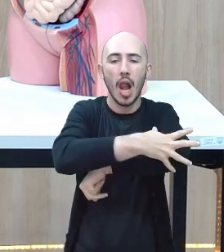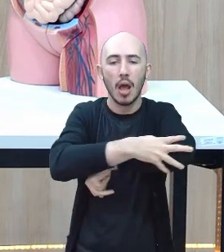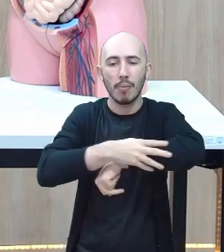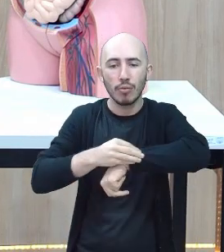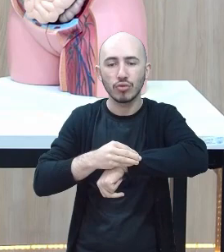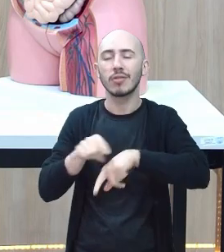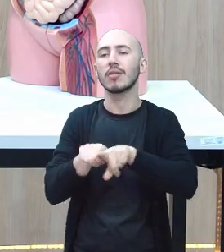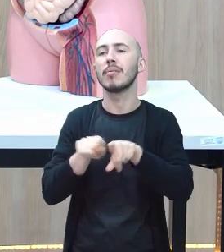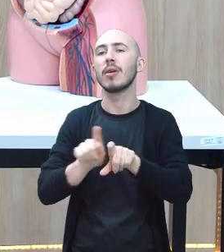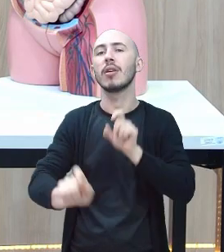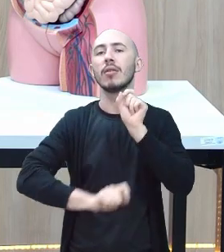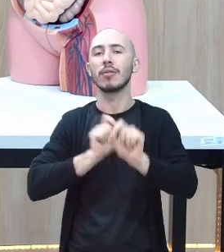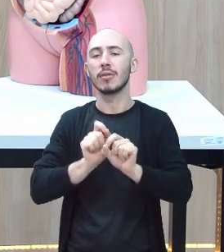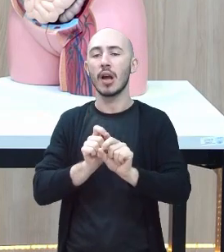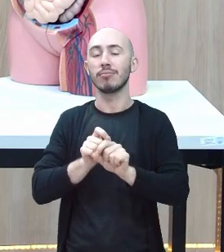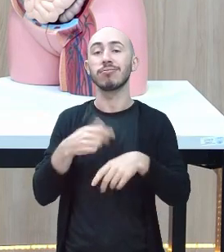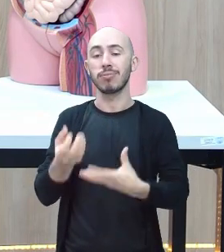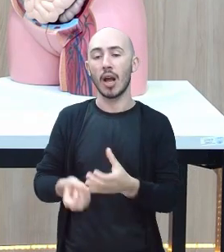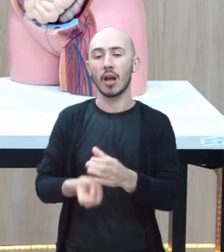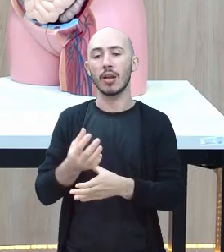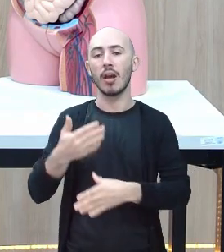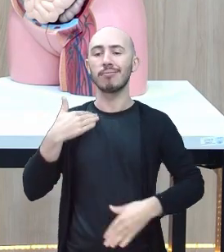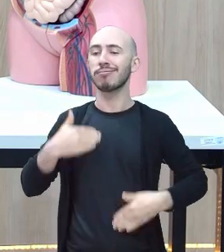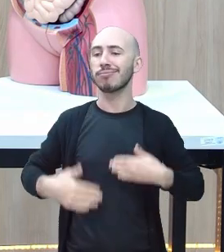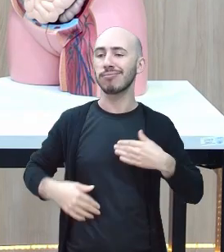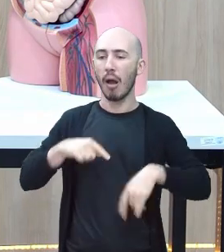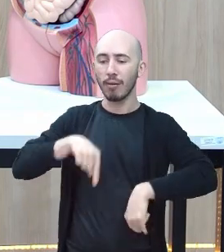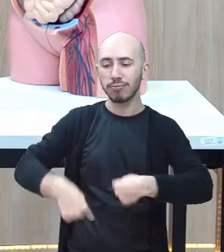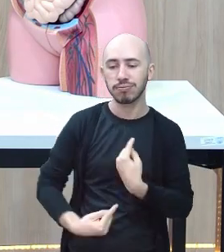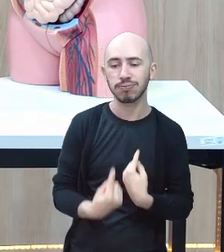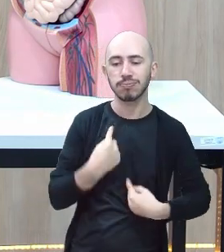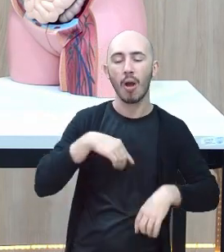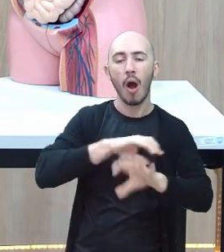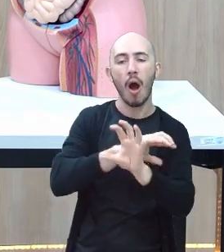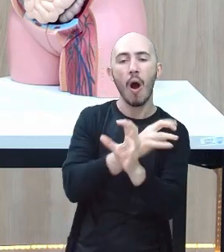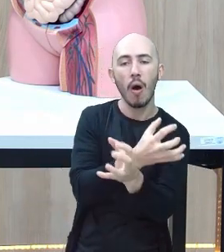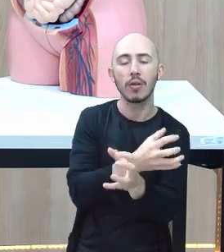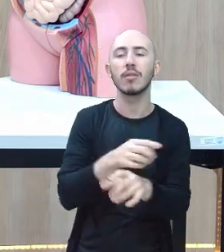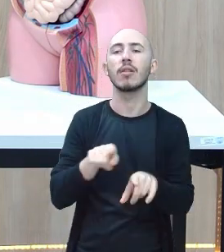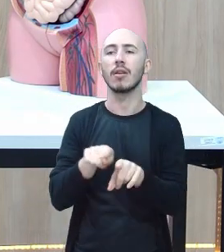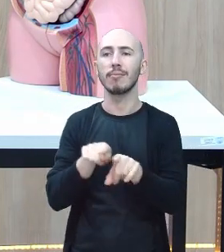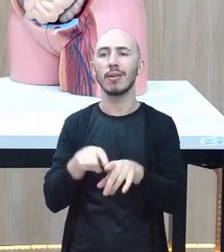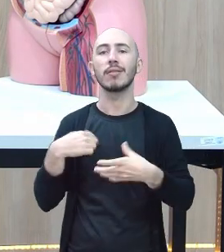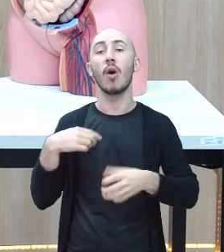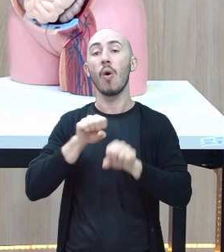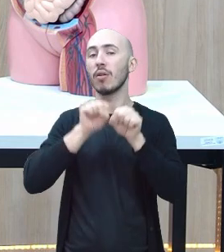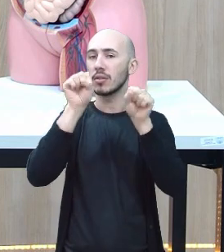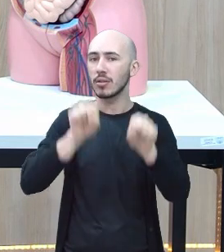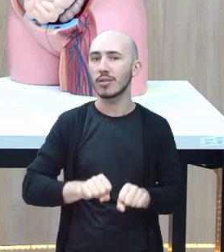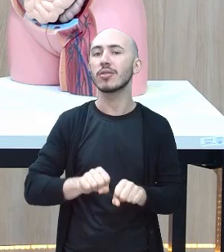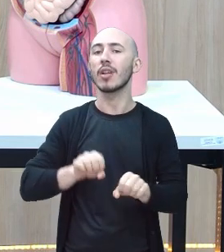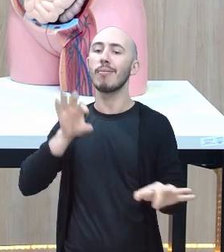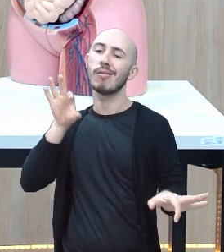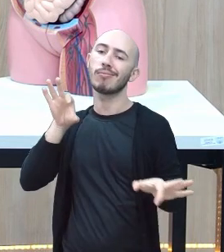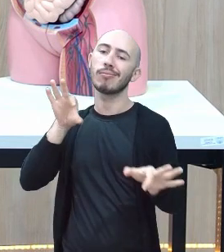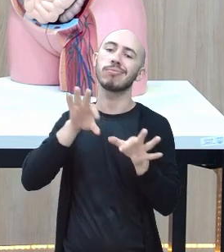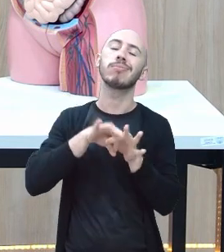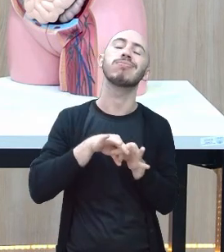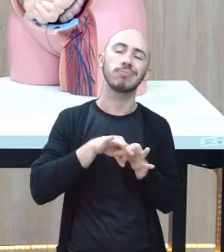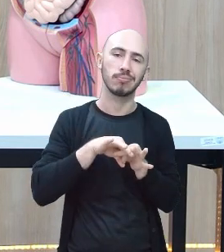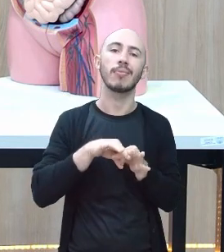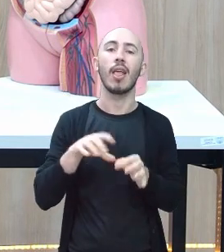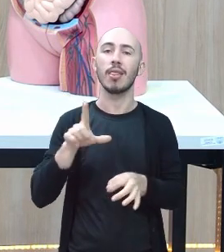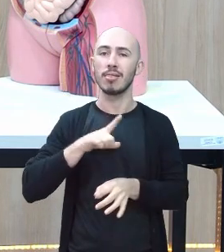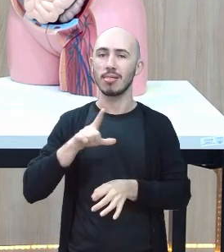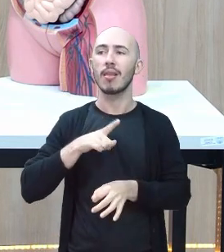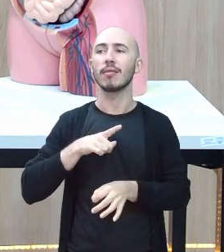tudo isso formando o nosso organismo, os ossos, não é? Todo num sistema bastante integrado, cada